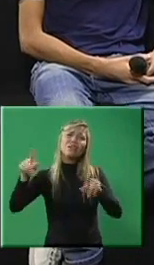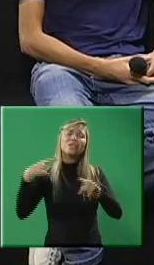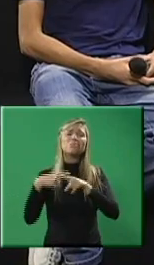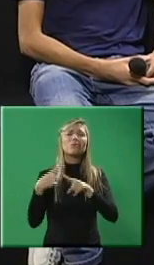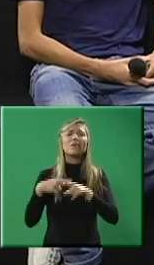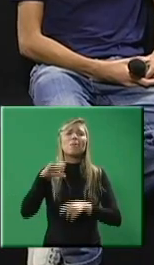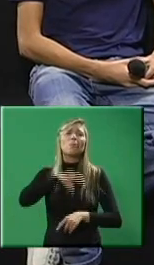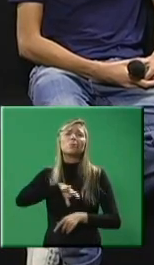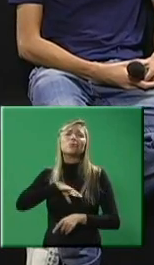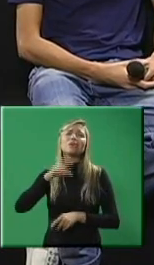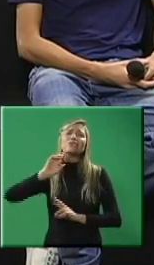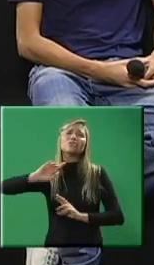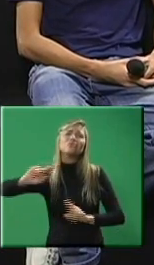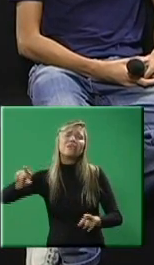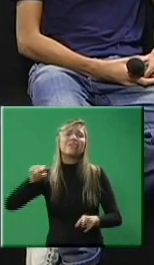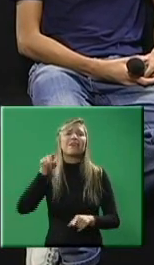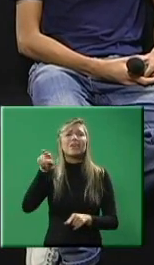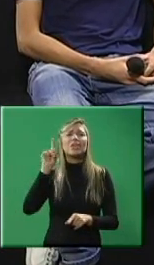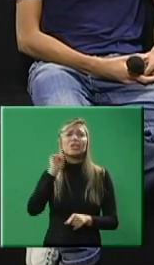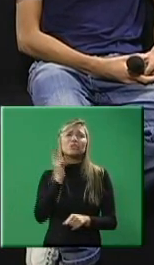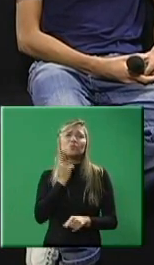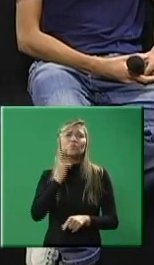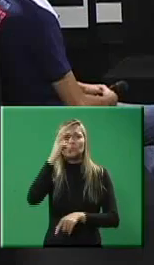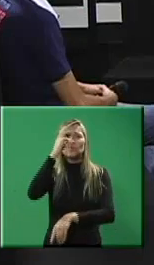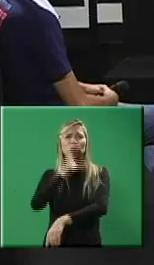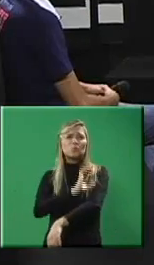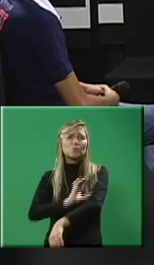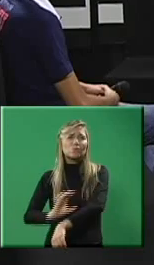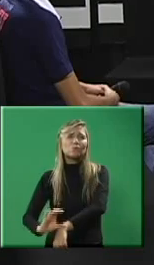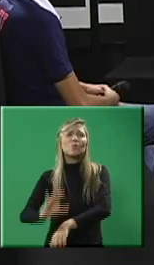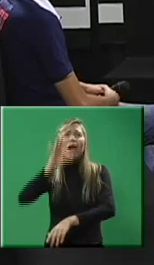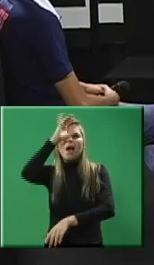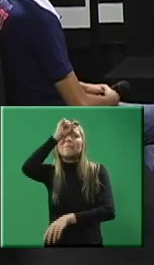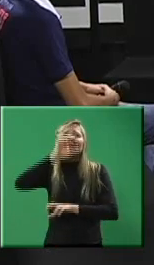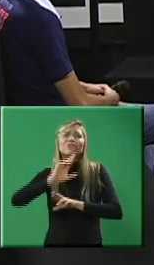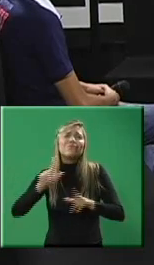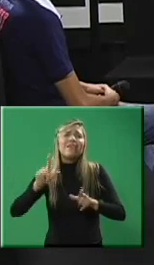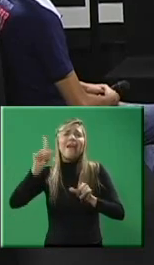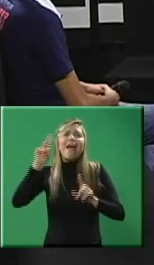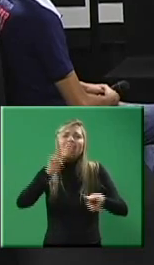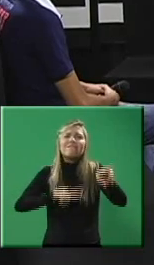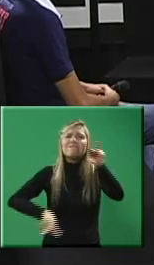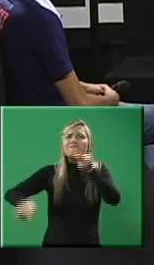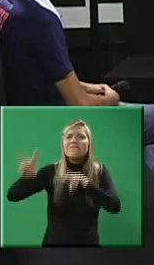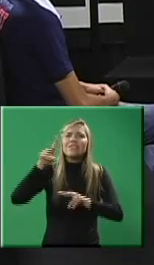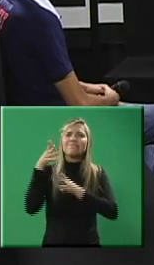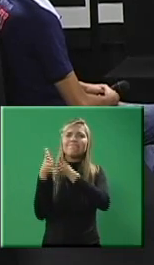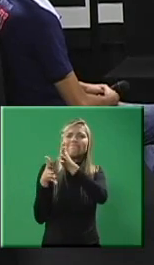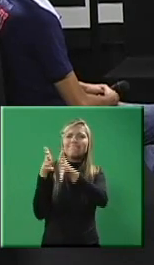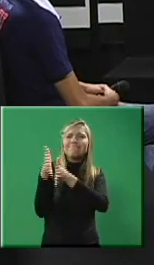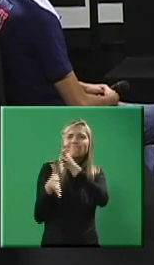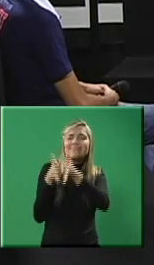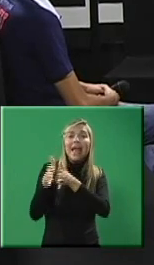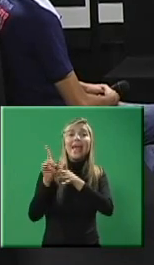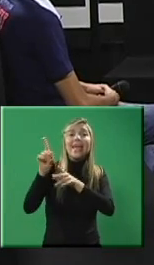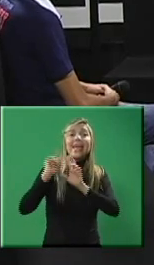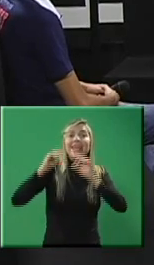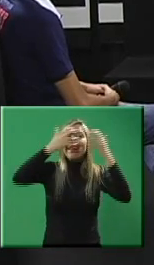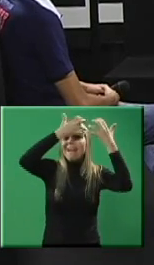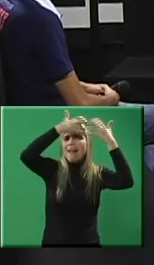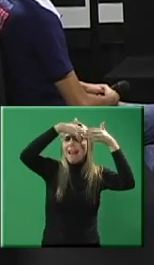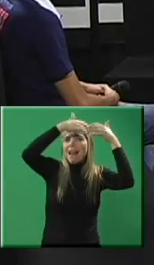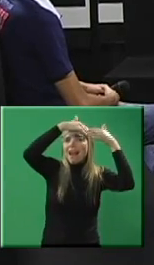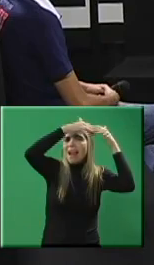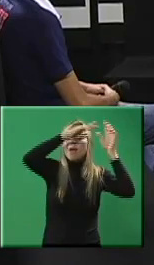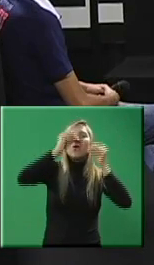oral auditiva, ele também desenvolve conceitos de uma forma diferente, ele aprende de forma diferente, ele não vai fazer um mapeamento